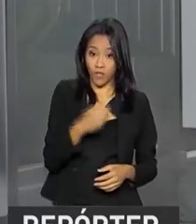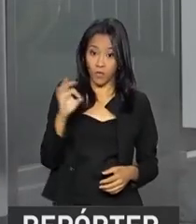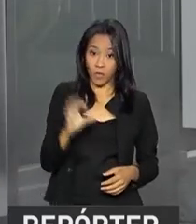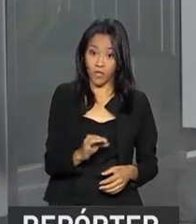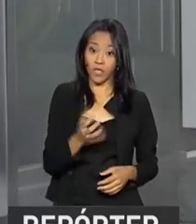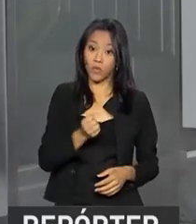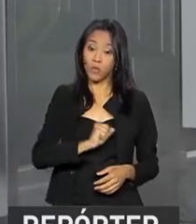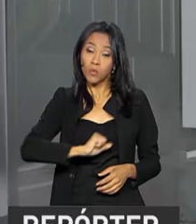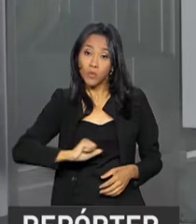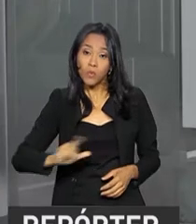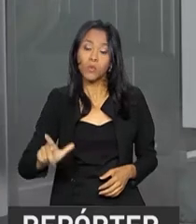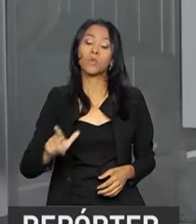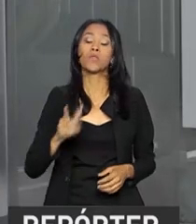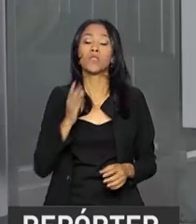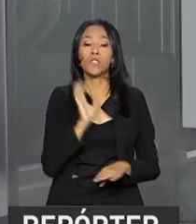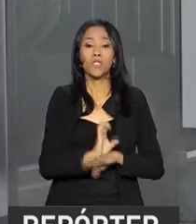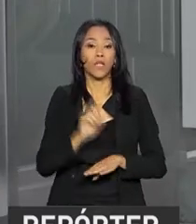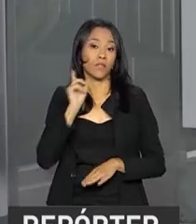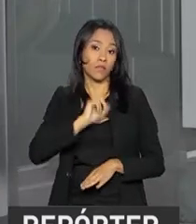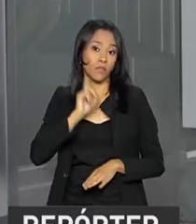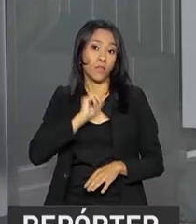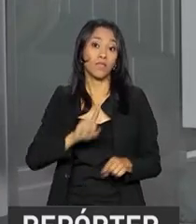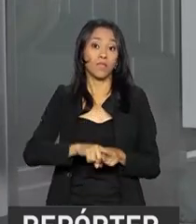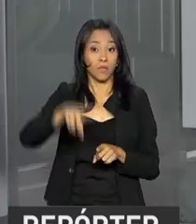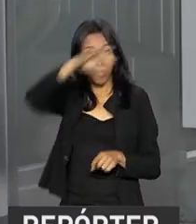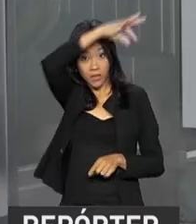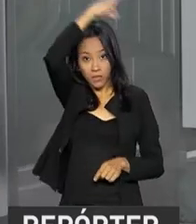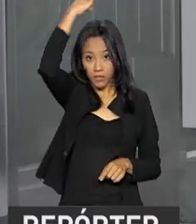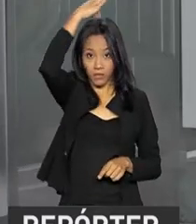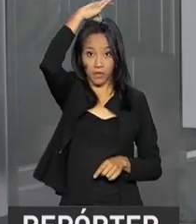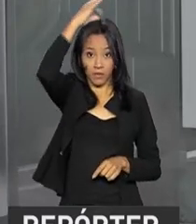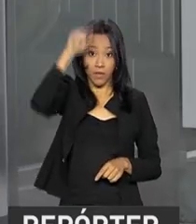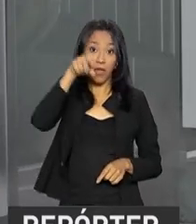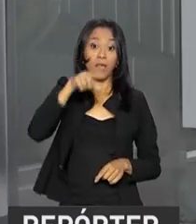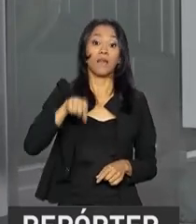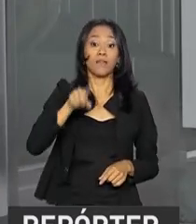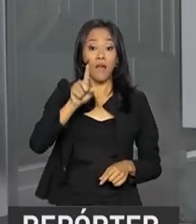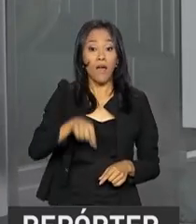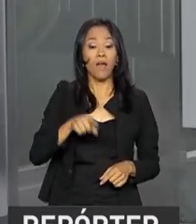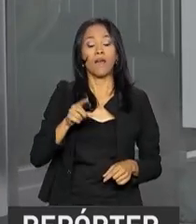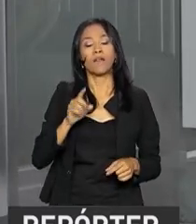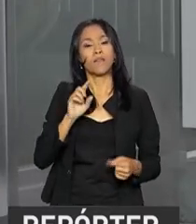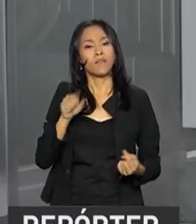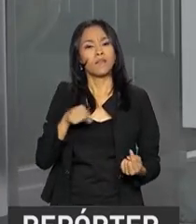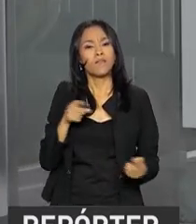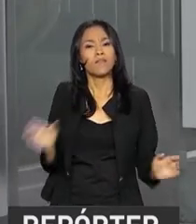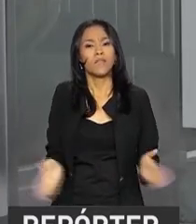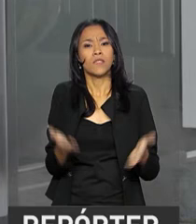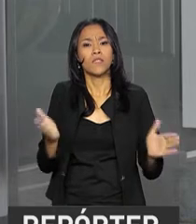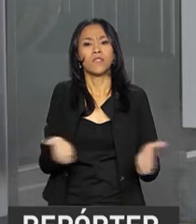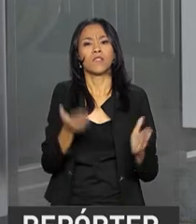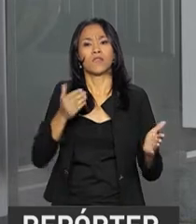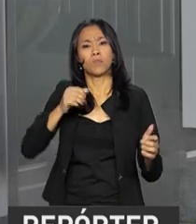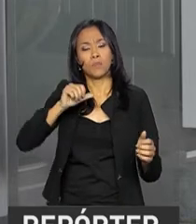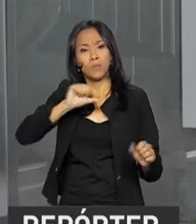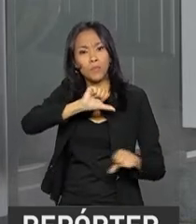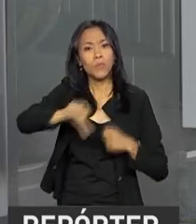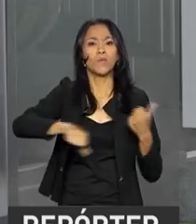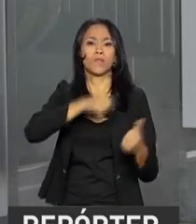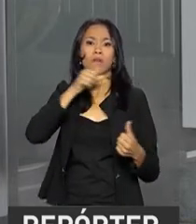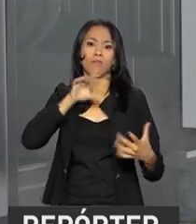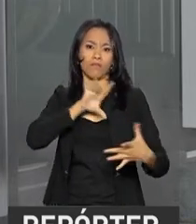sul e para os estados de minas gerais e espírito santo esse incentivo deve ajudar a mudar o cenário da produção audiovisual do